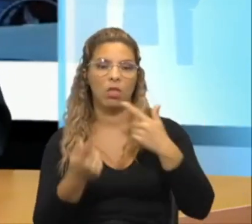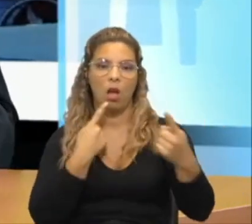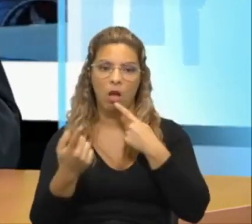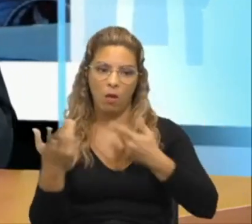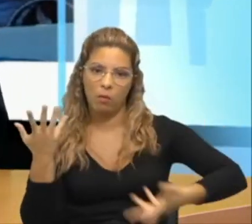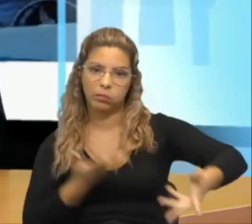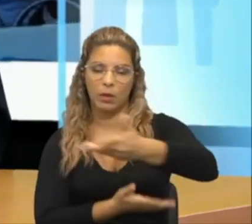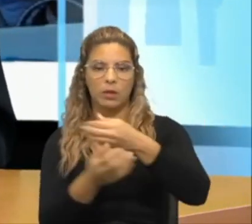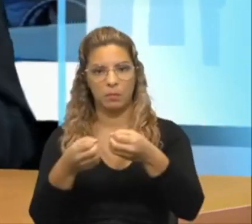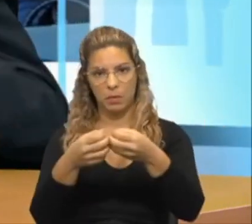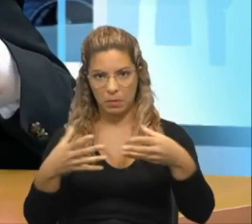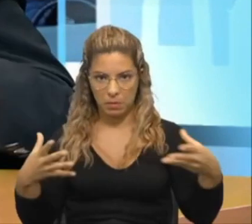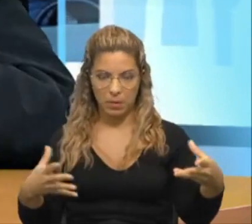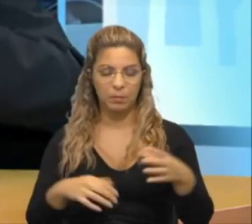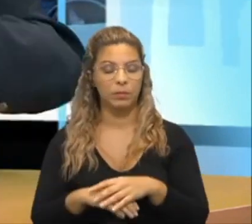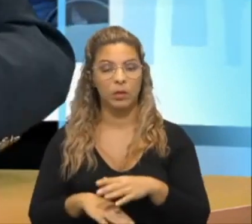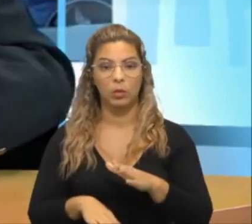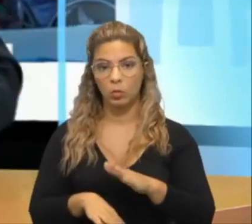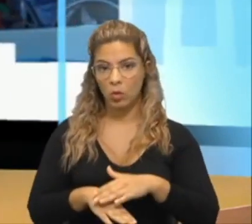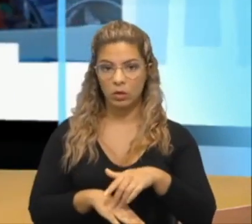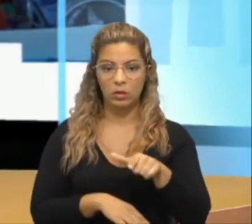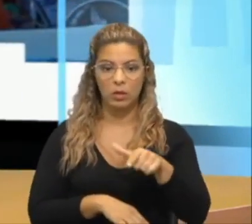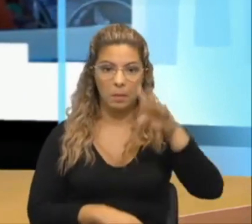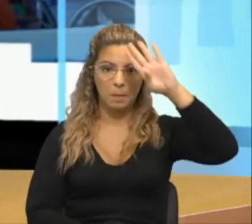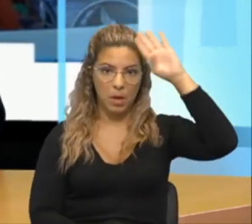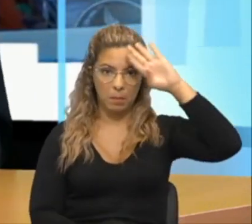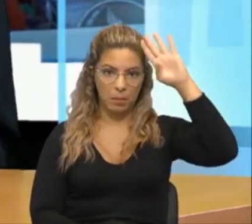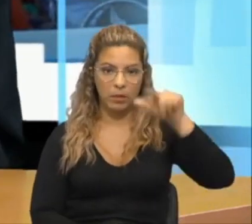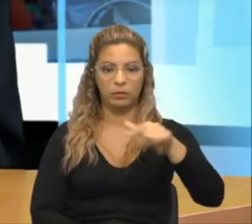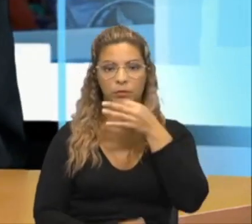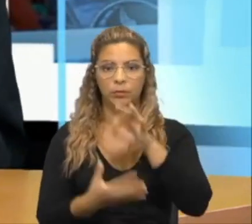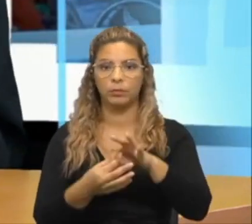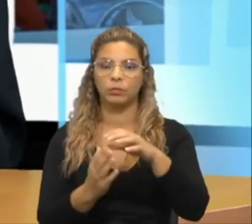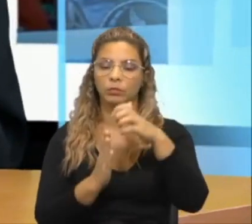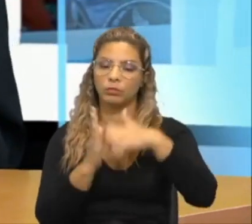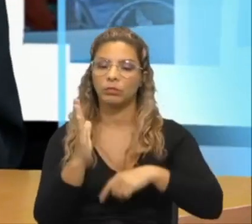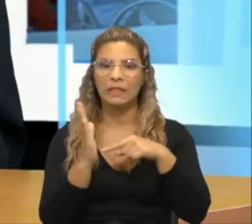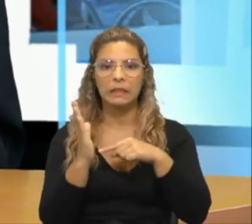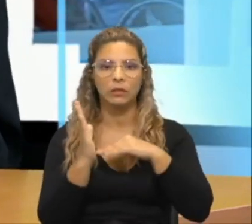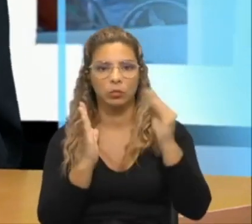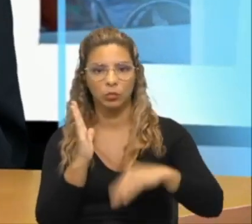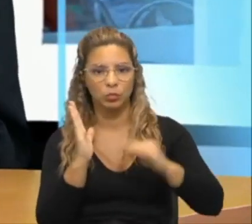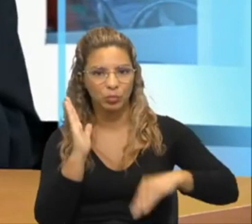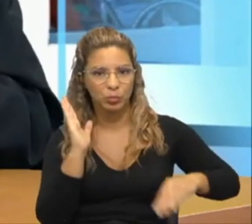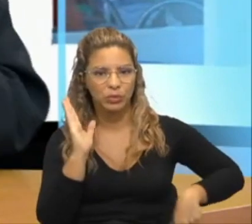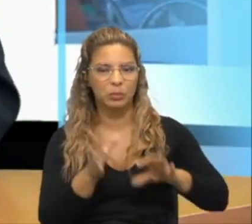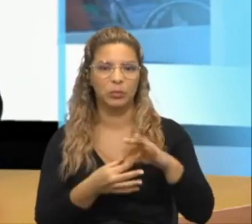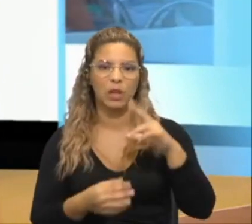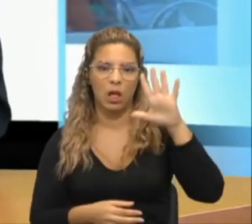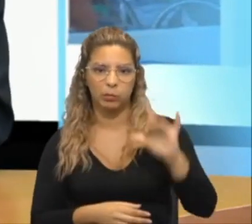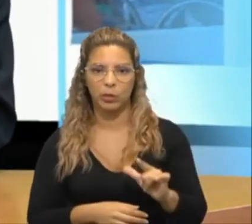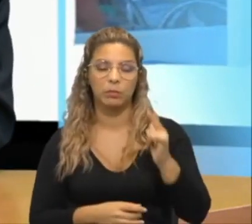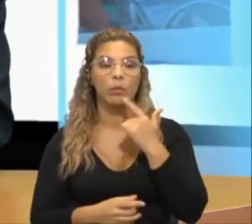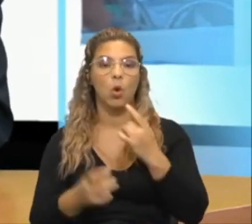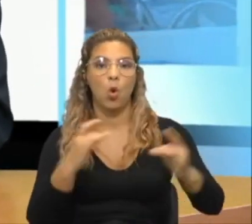tem aumentado. E por isso o Papa, ao fazer este elogio do Tratado de Lisboa, da aproximação entre nações, de uma Europa que